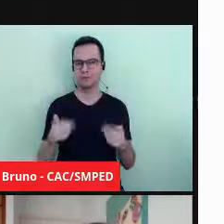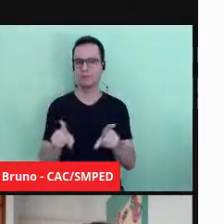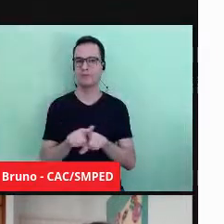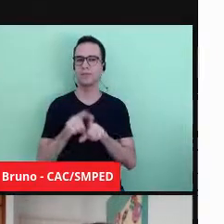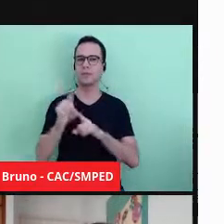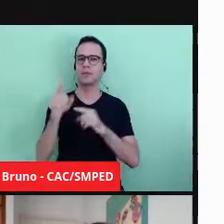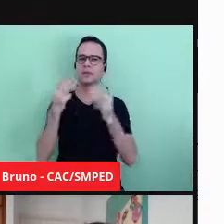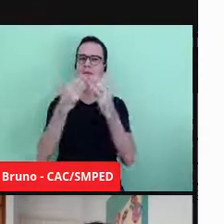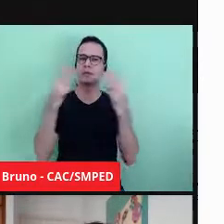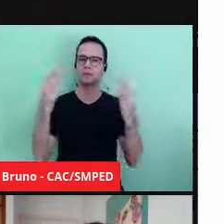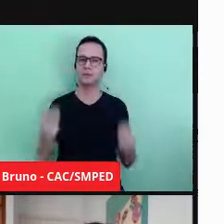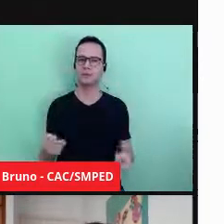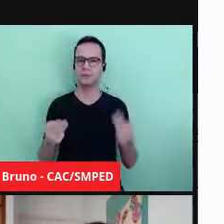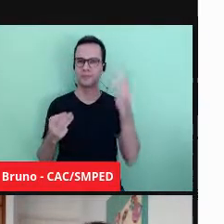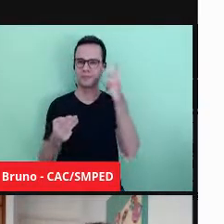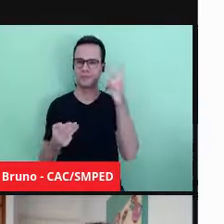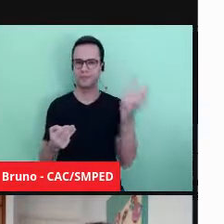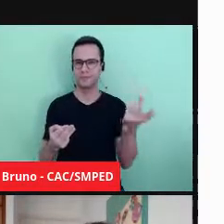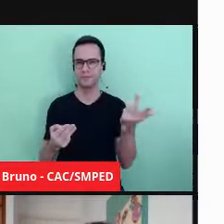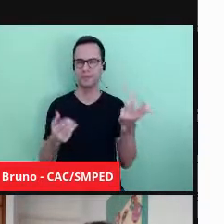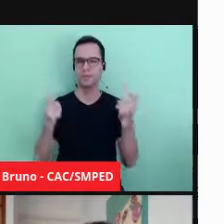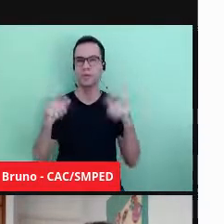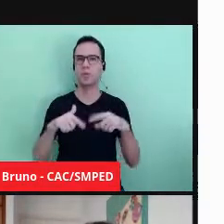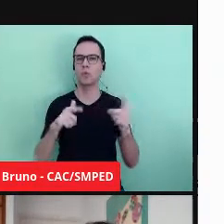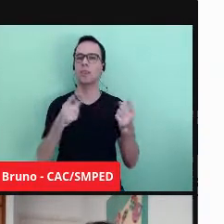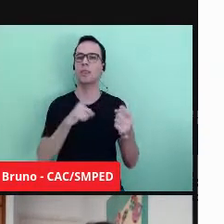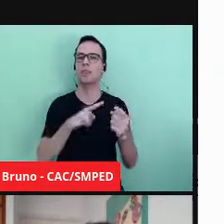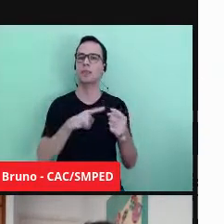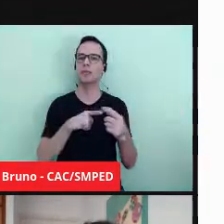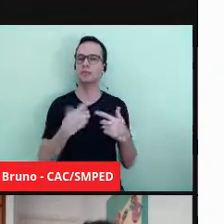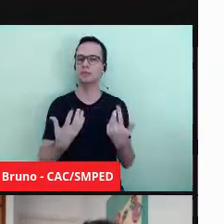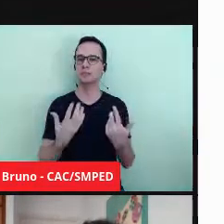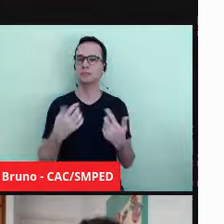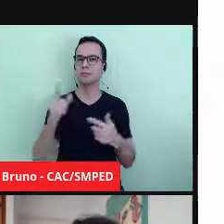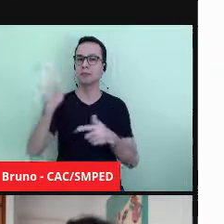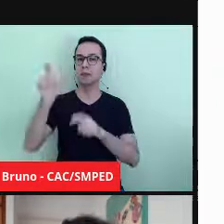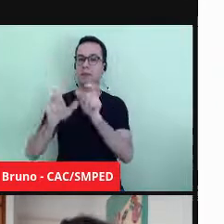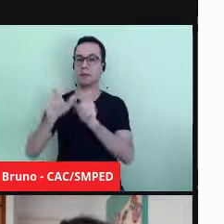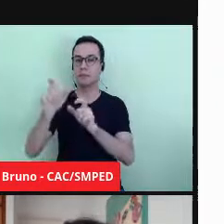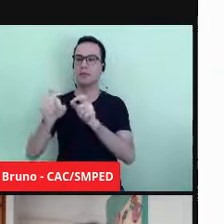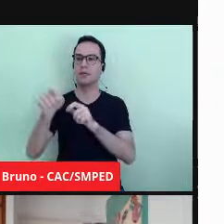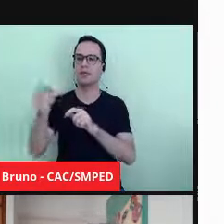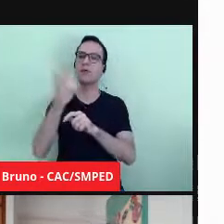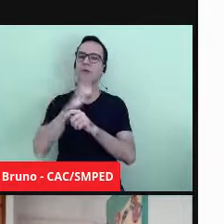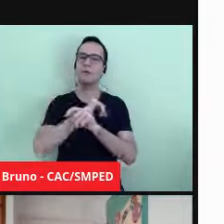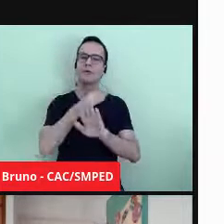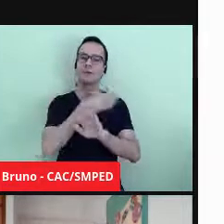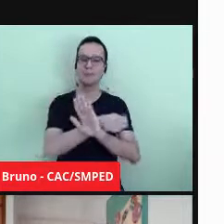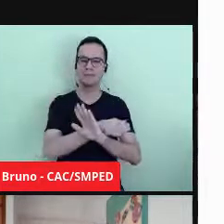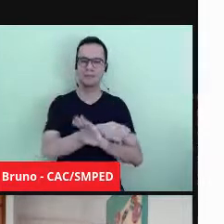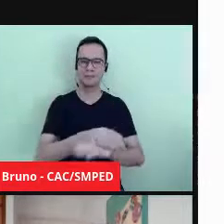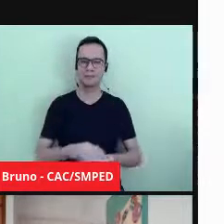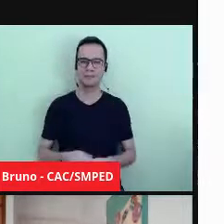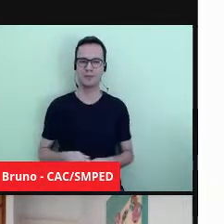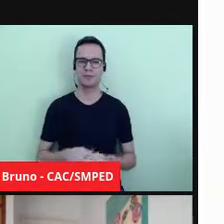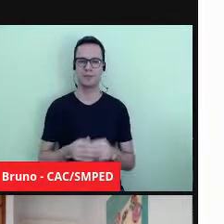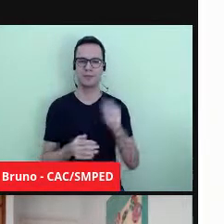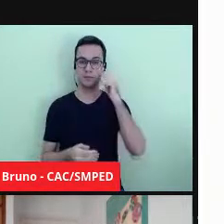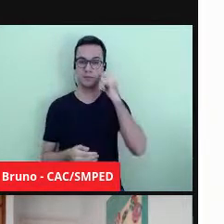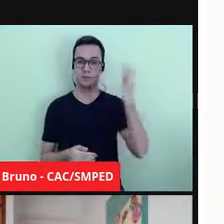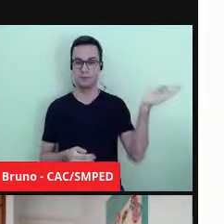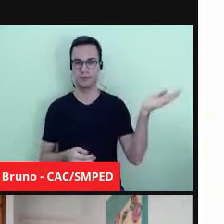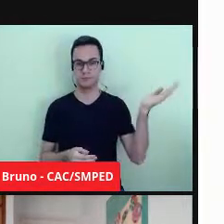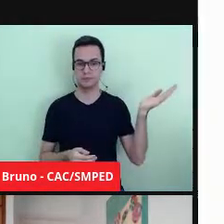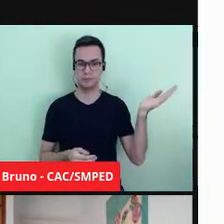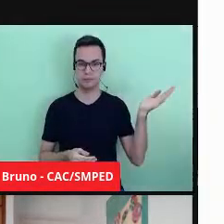museus na cidade de São Paulo, onde eles estão localizados e a que pessoas atinge, né? Aqui tem, dentro dessa